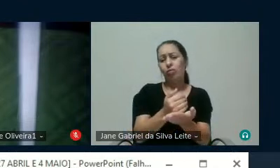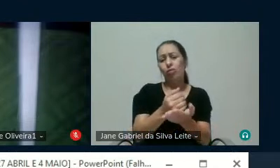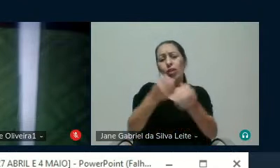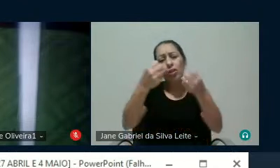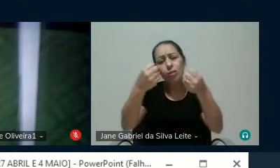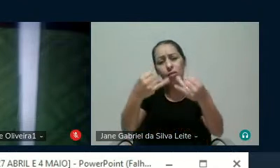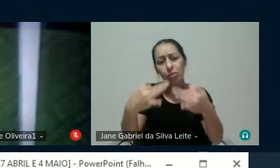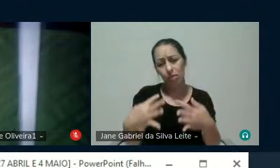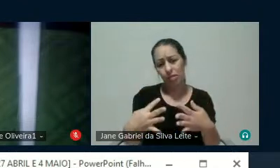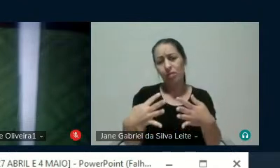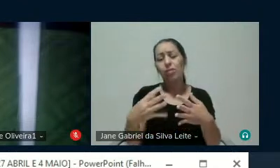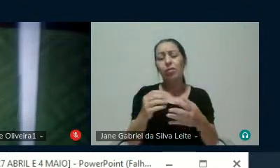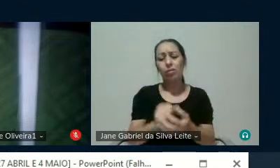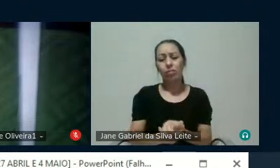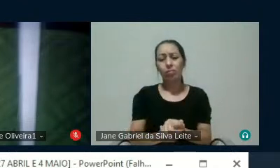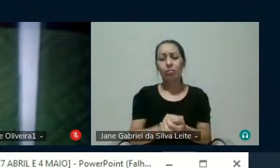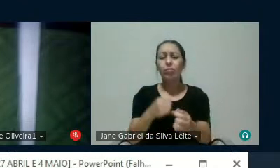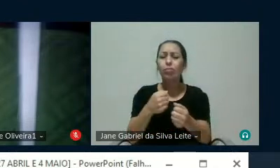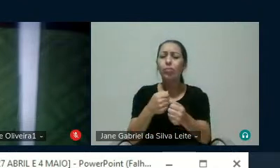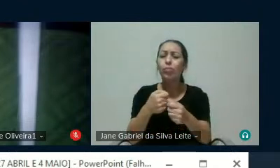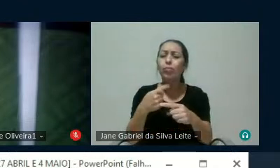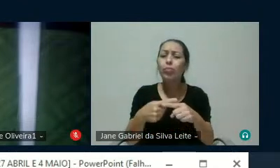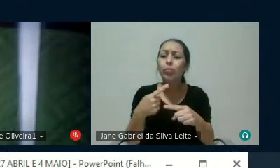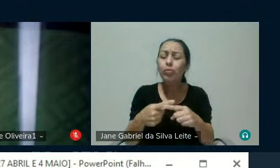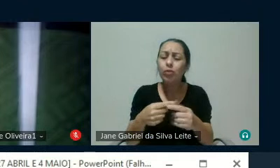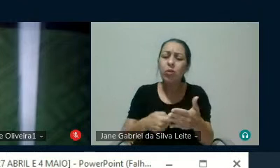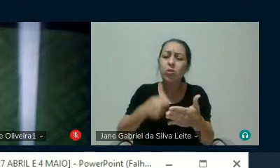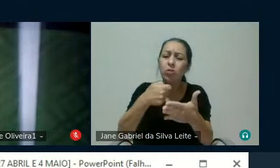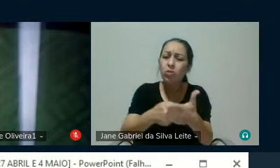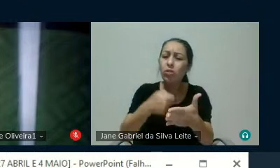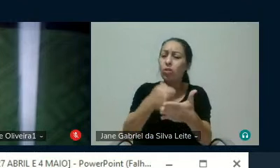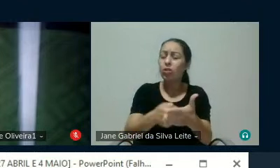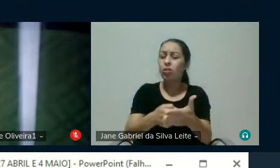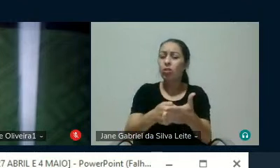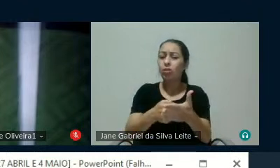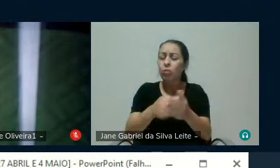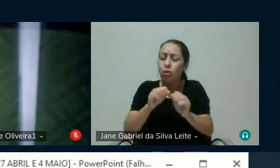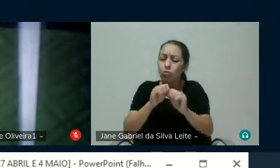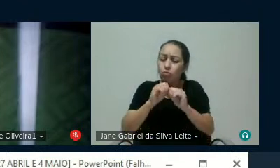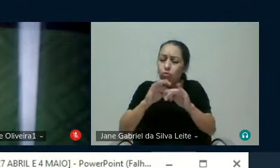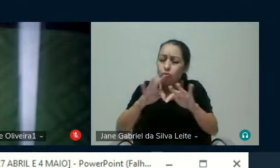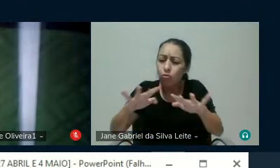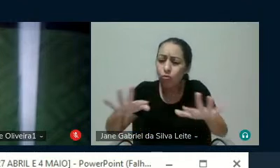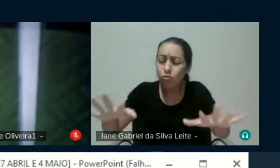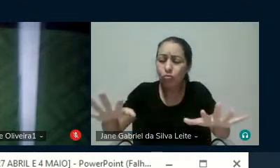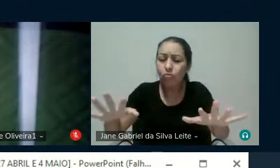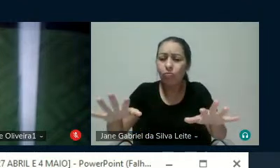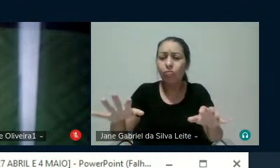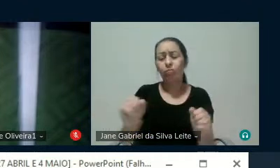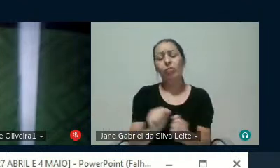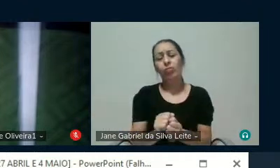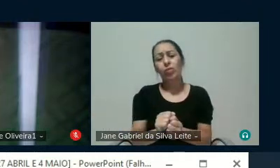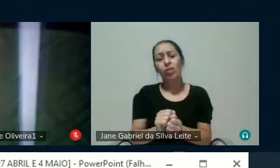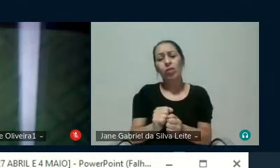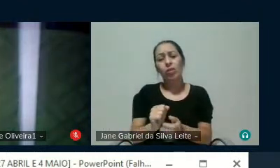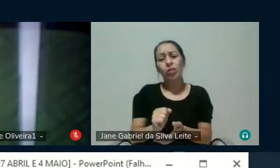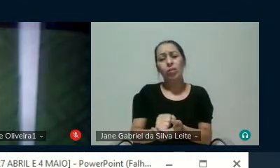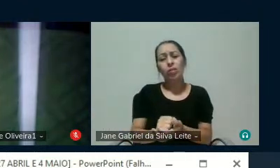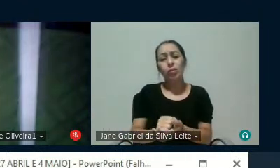está lutando por um reconhecimento dessa literatura dentro da literatura brasileira, para que ela